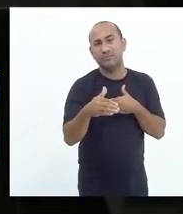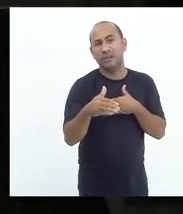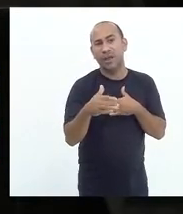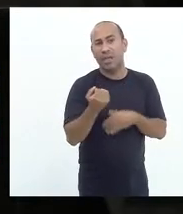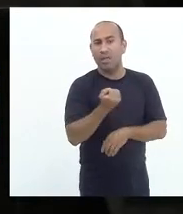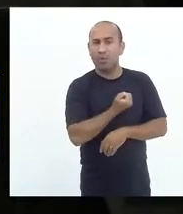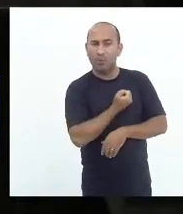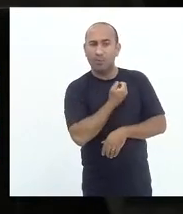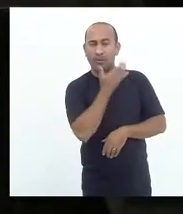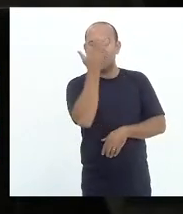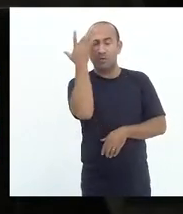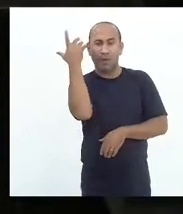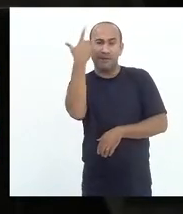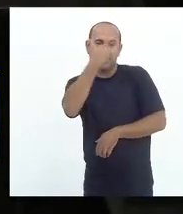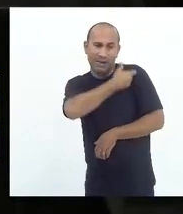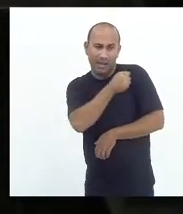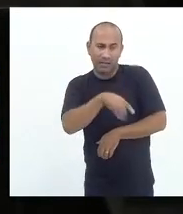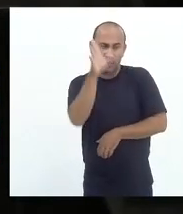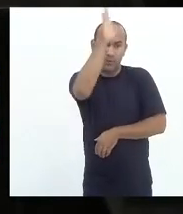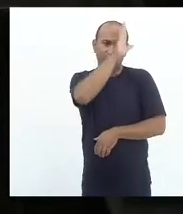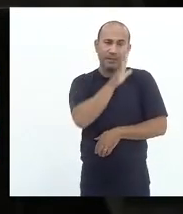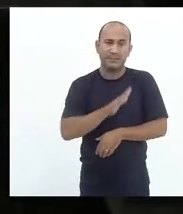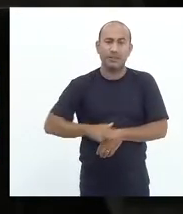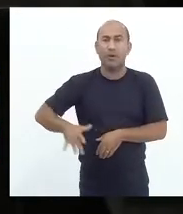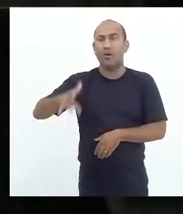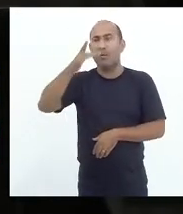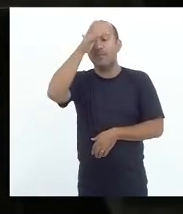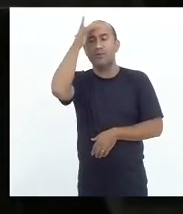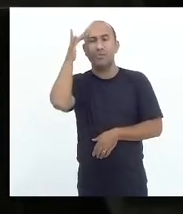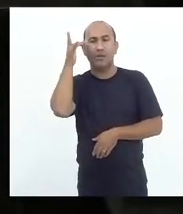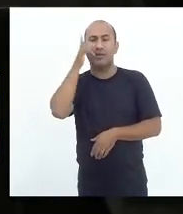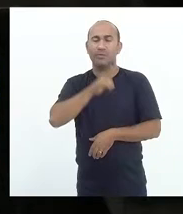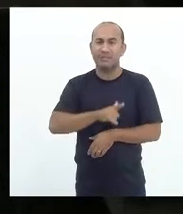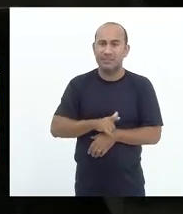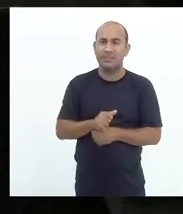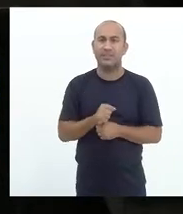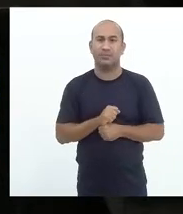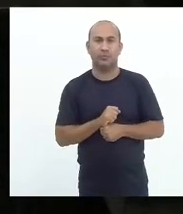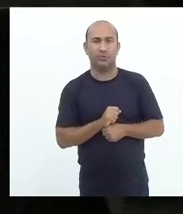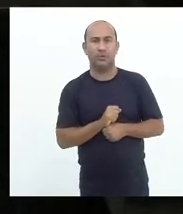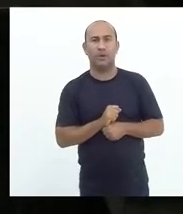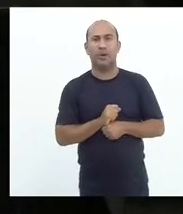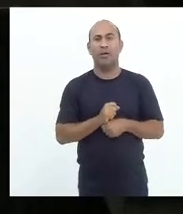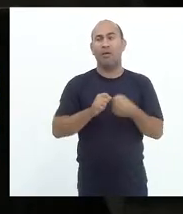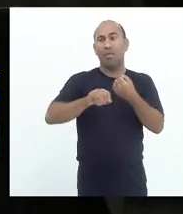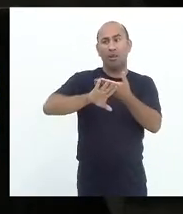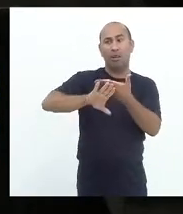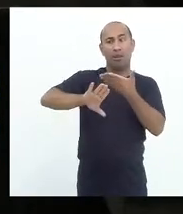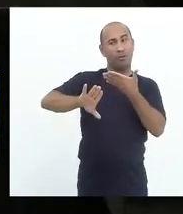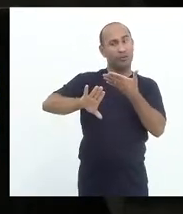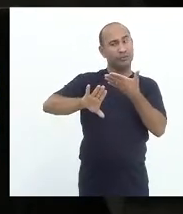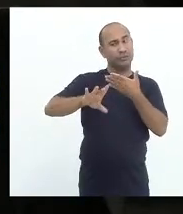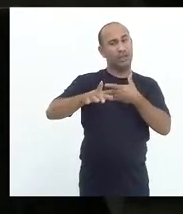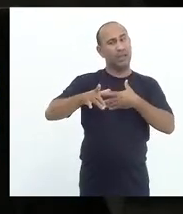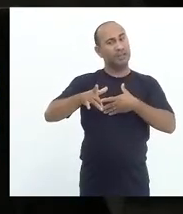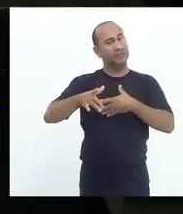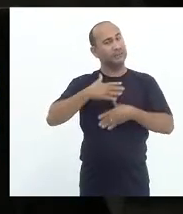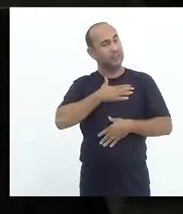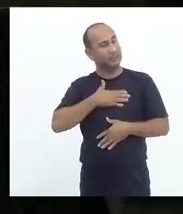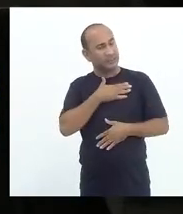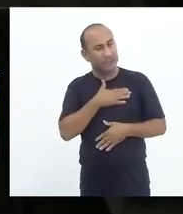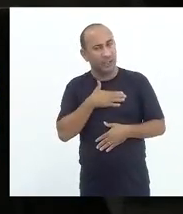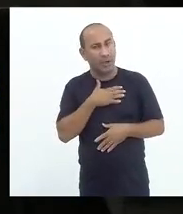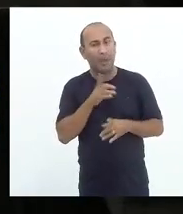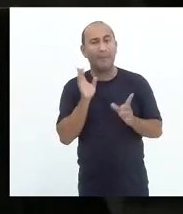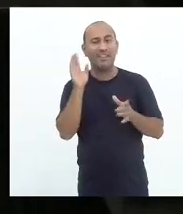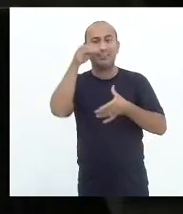número de pessoas vacinadas no Brasil, por mais que tenhamos atingido um percentual longe do satisfatório ainda, Rejane, mas um percentual que na